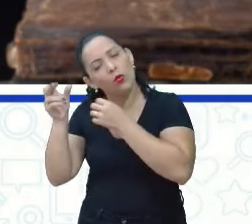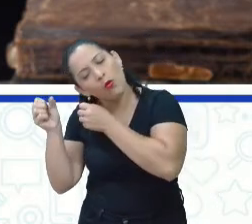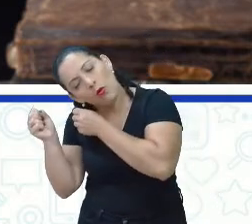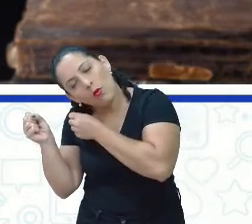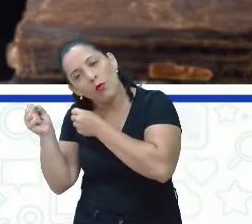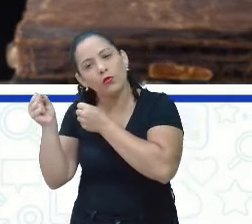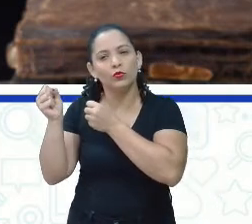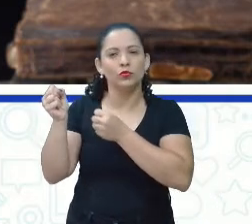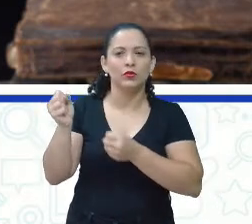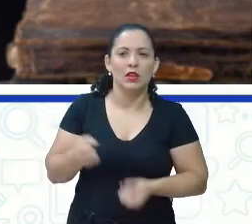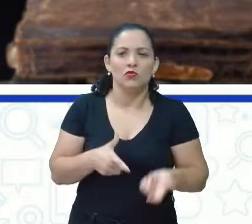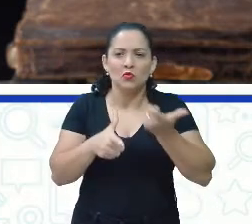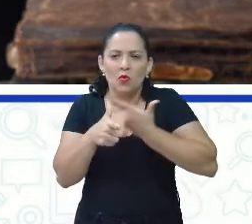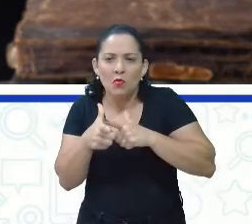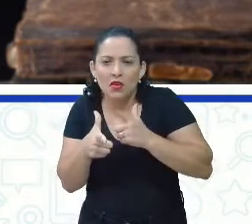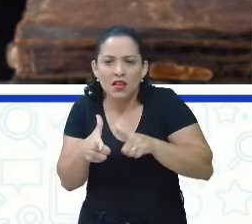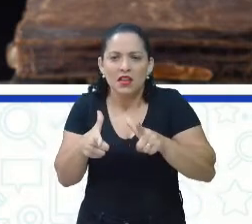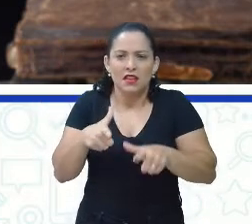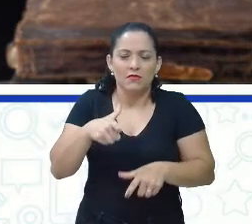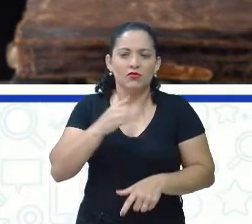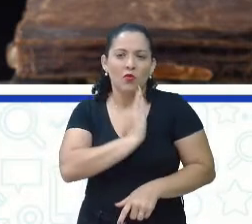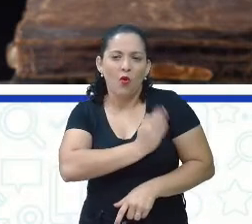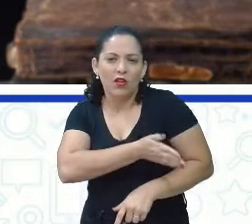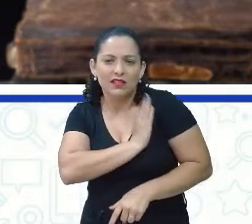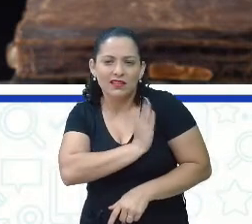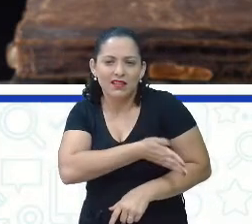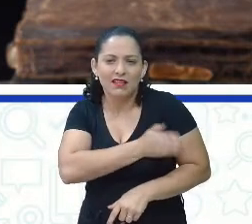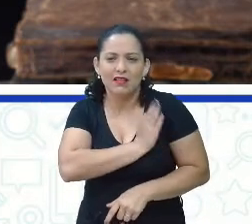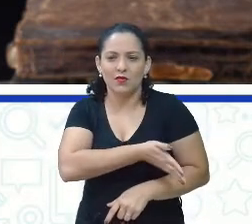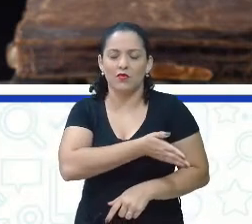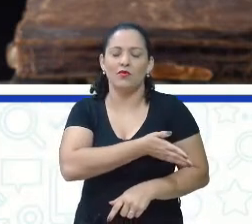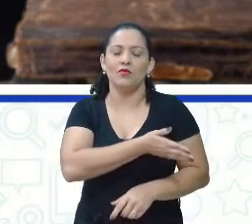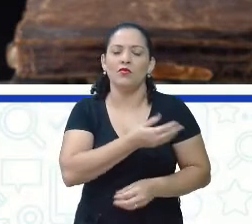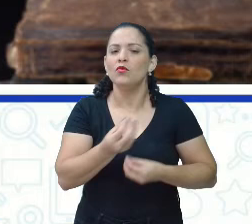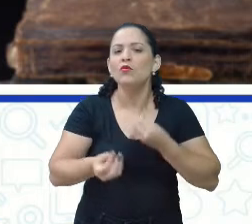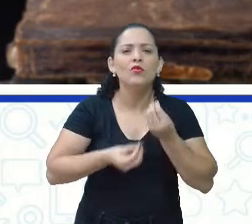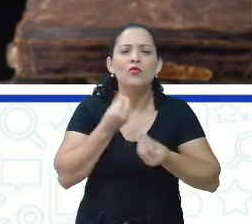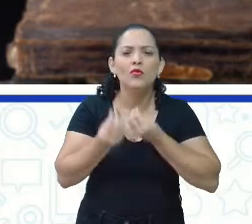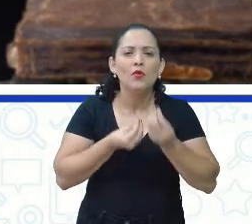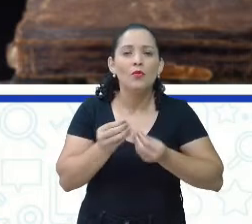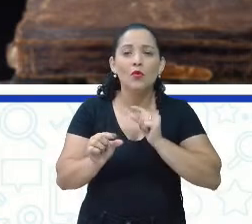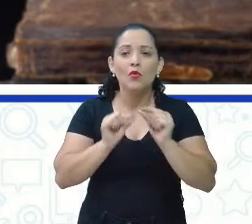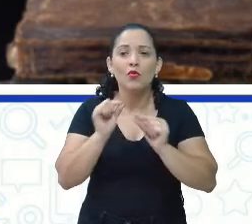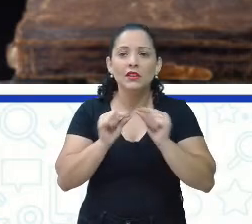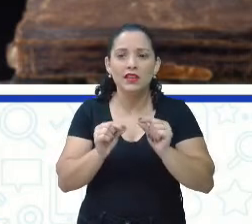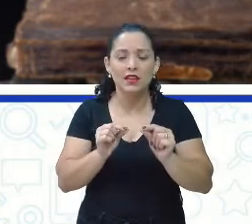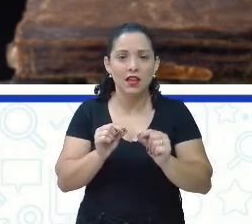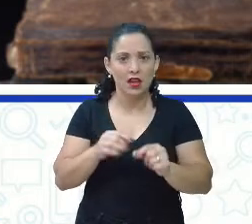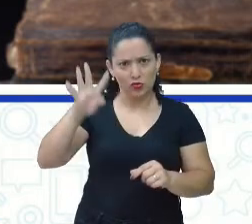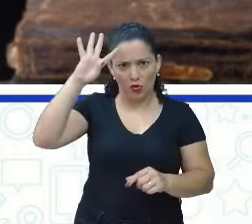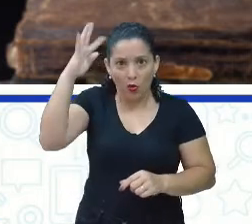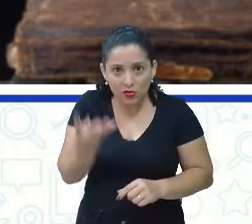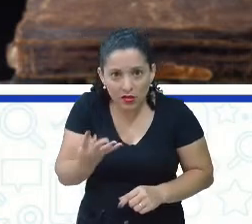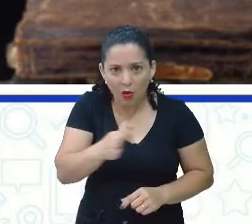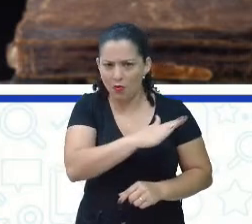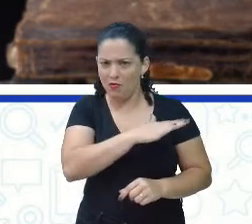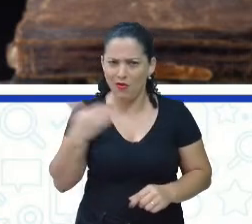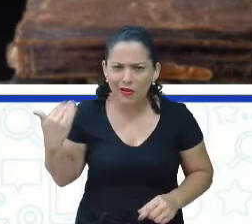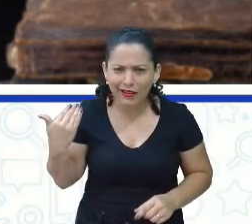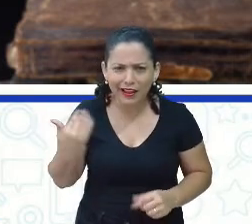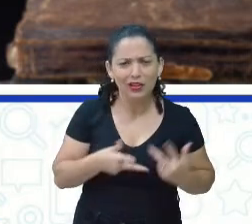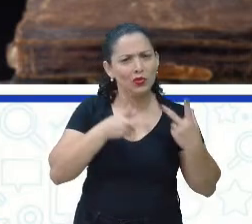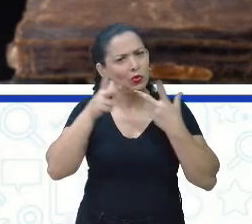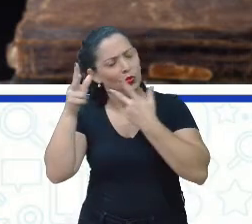a natural herança da carne é solução para almejar-se, morrer, dormir,